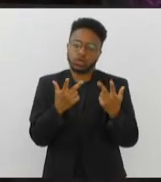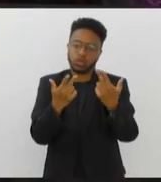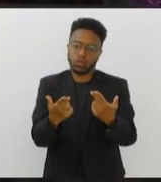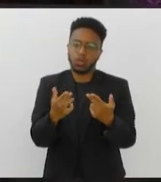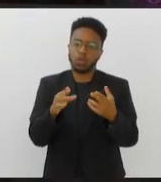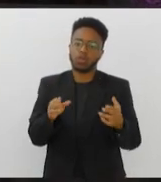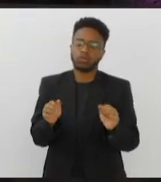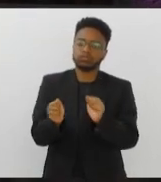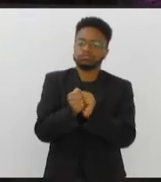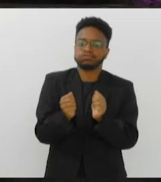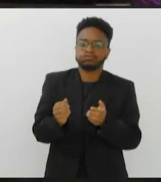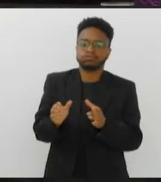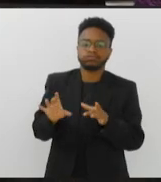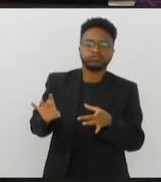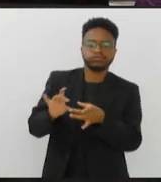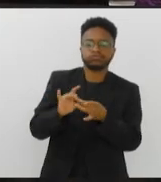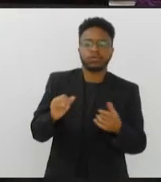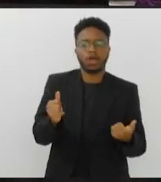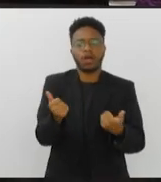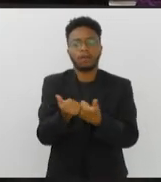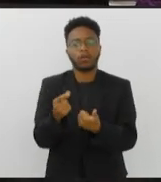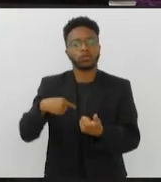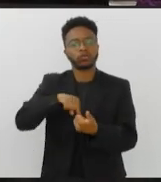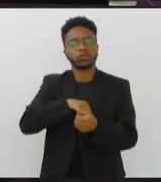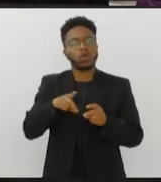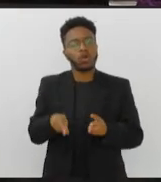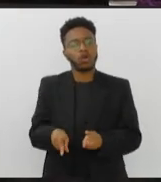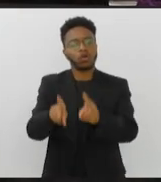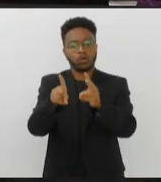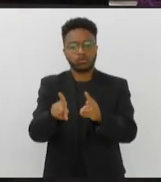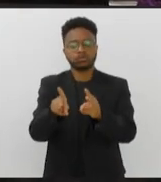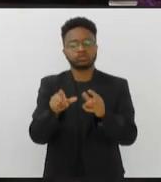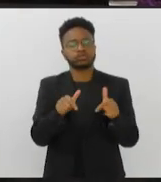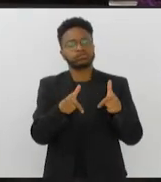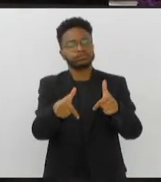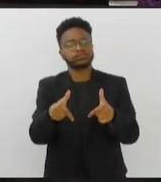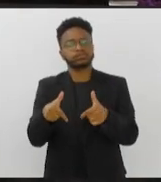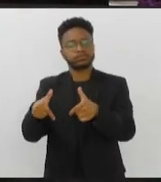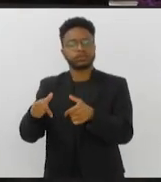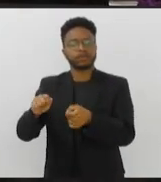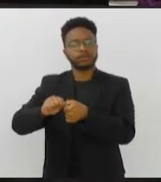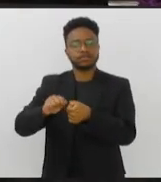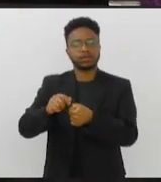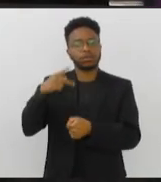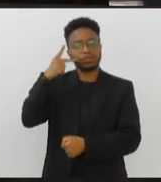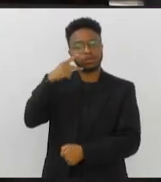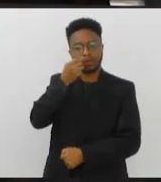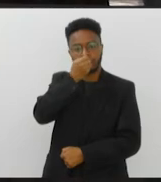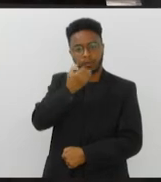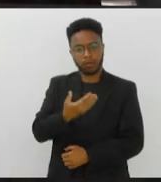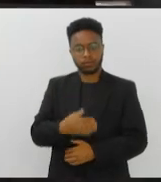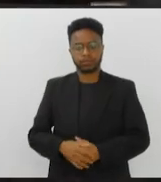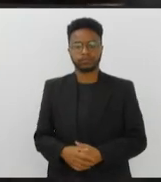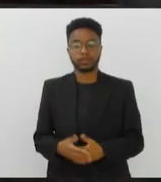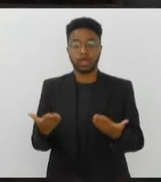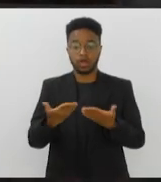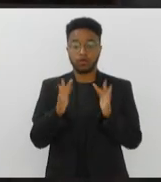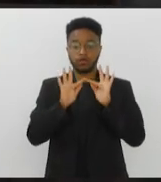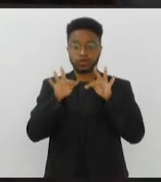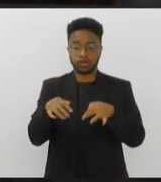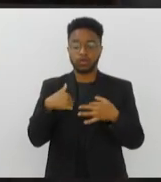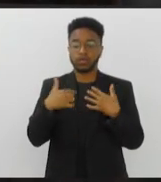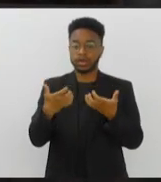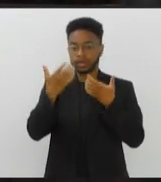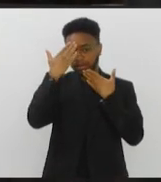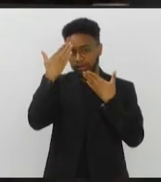desse somatório, para que a gente continue praticando e fazendo a boa política. Finalizando, gostaria de